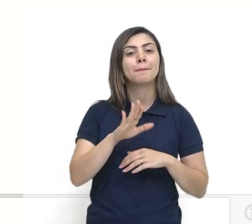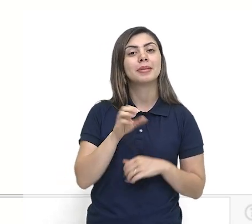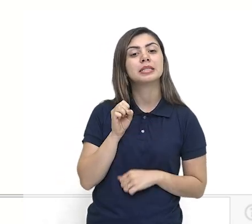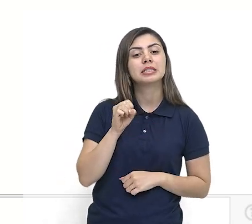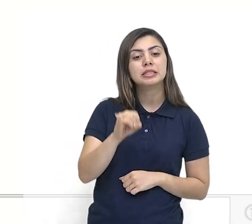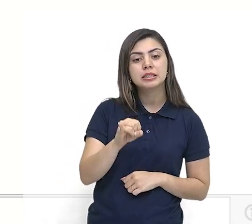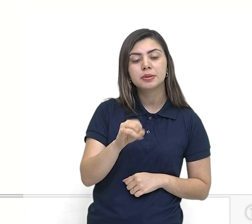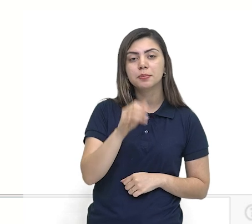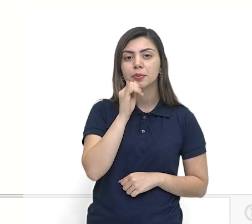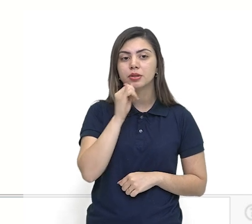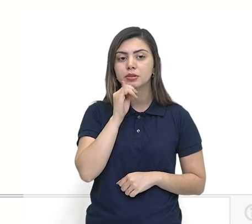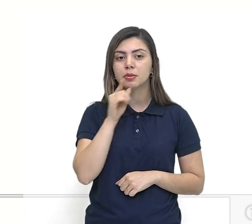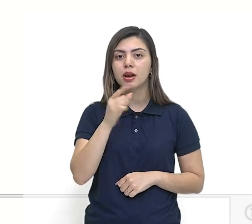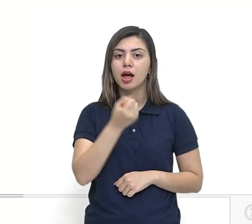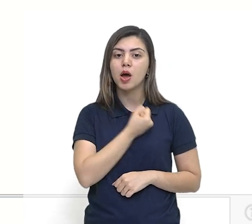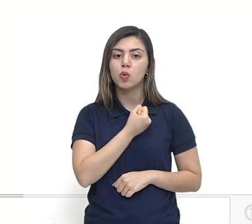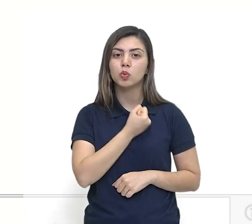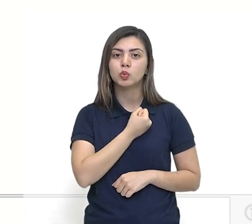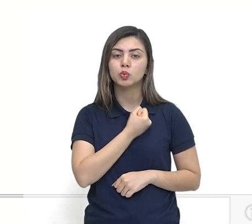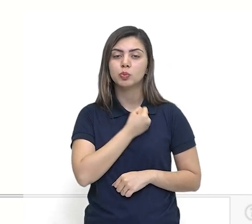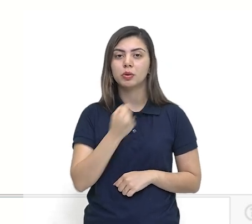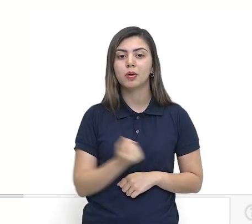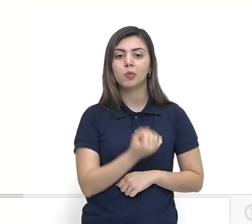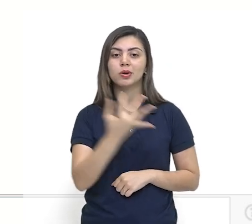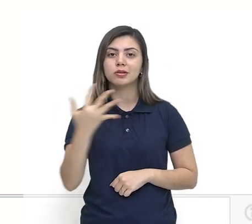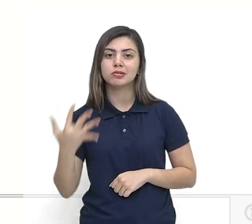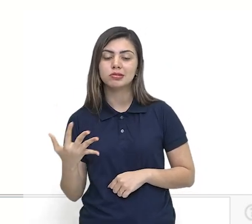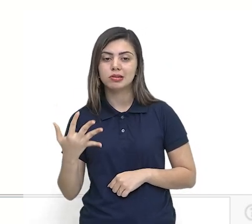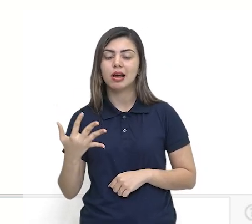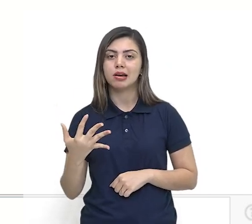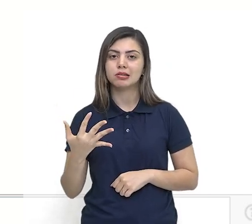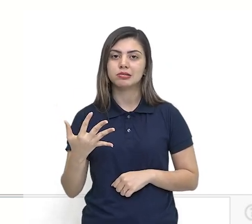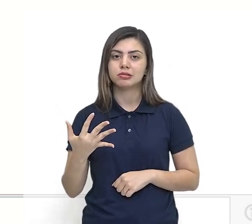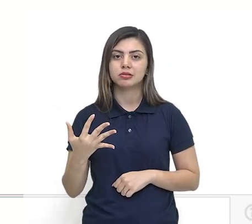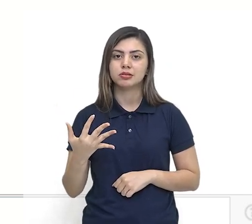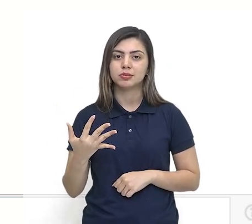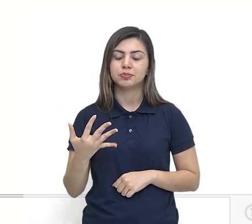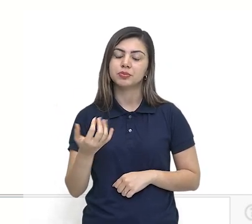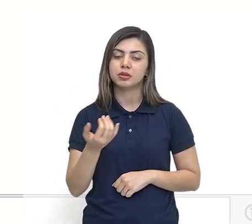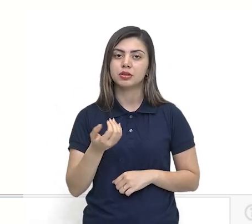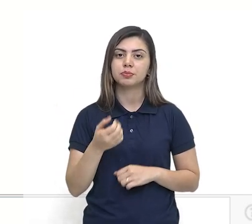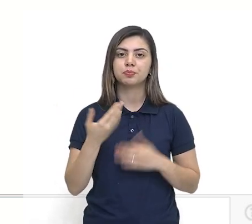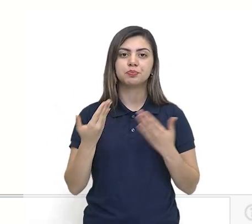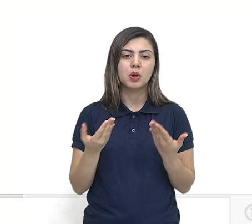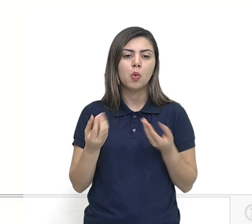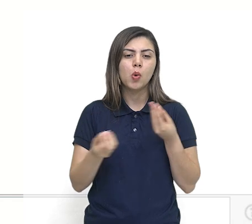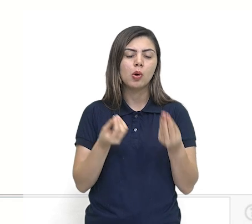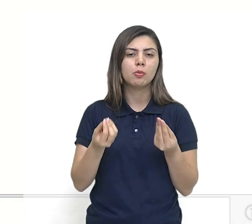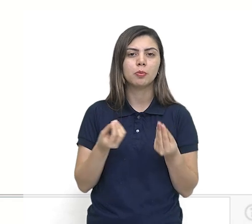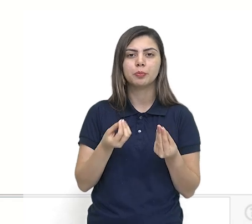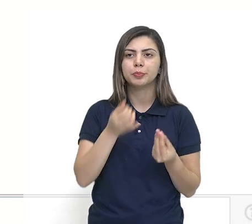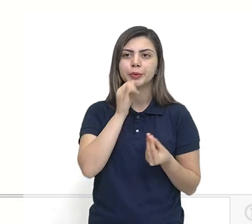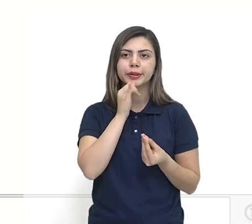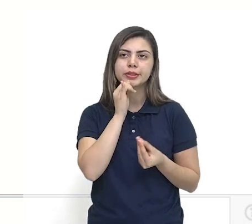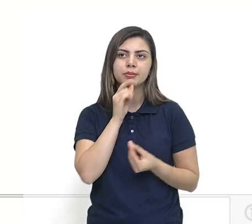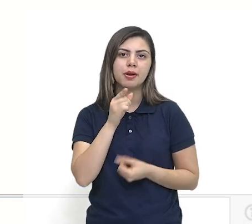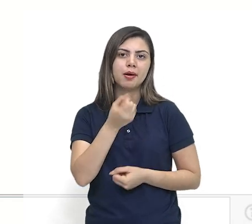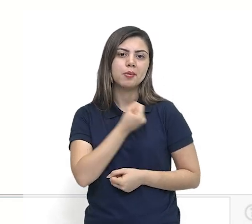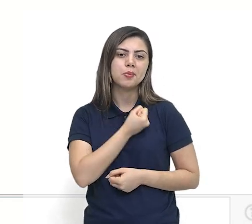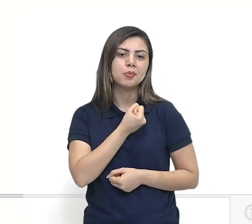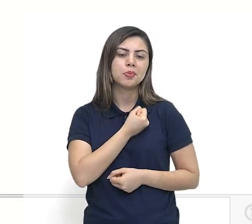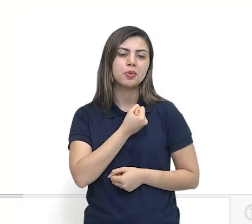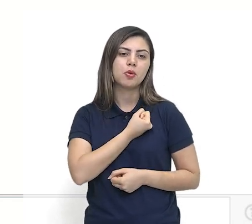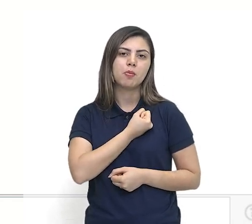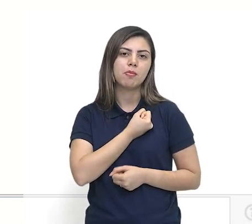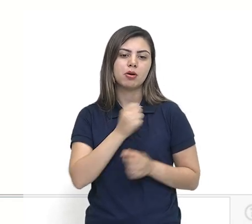nós aumentássemos aqui o número de lados? Perdão, vamos aumentar aqui o número, o valor